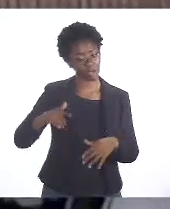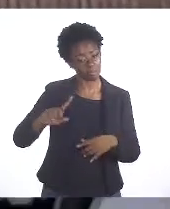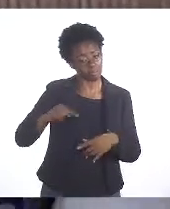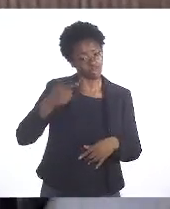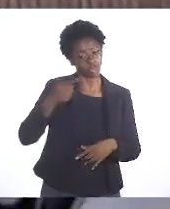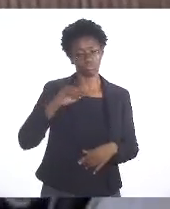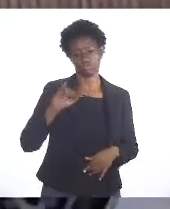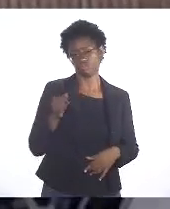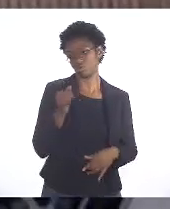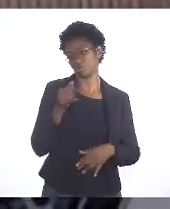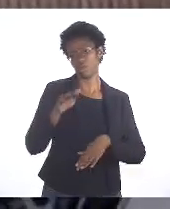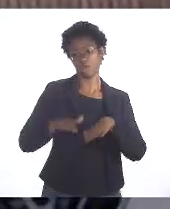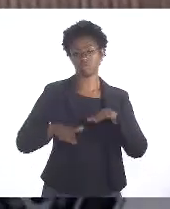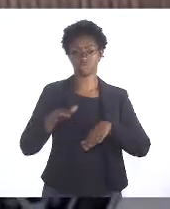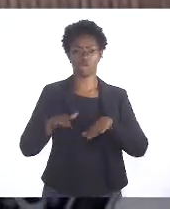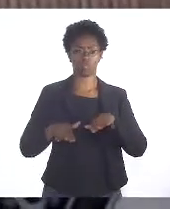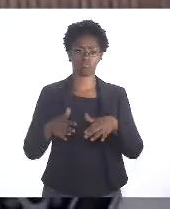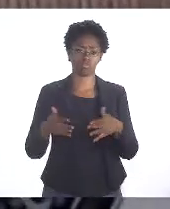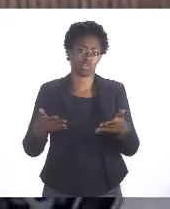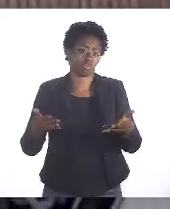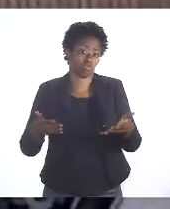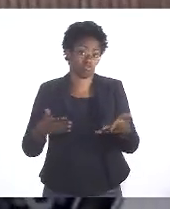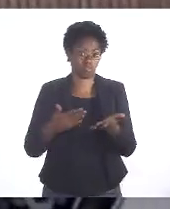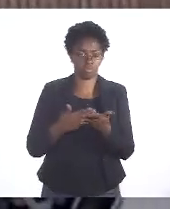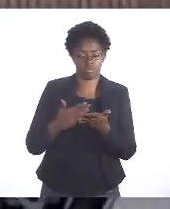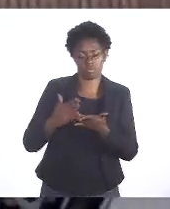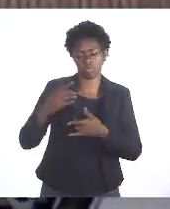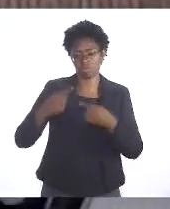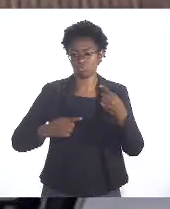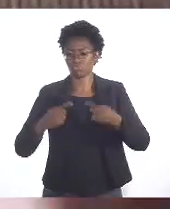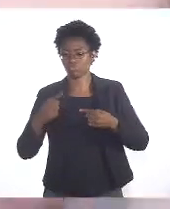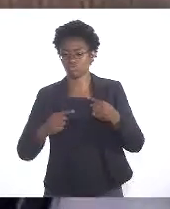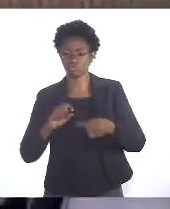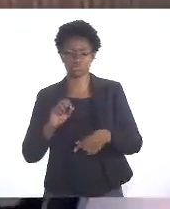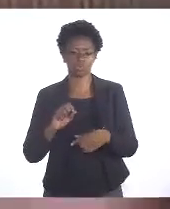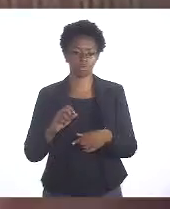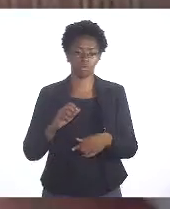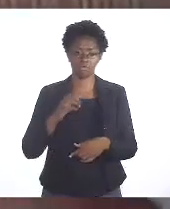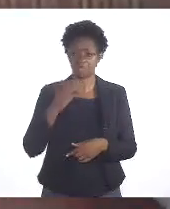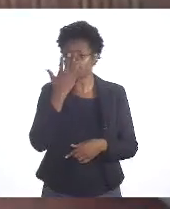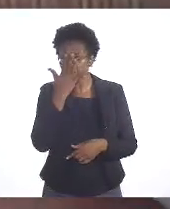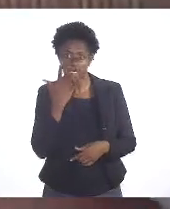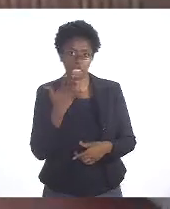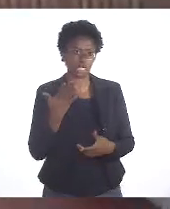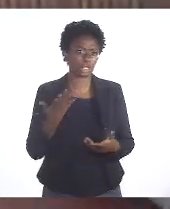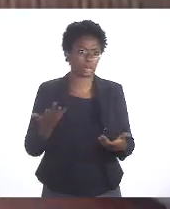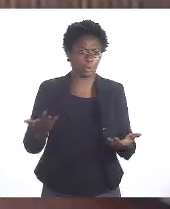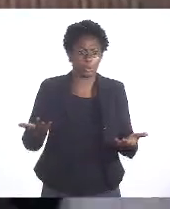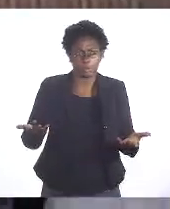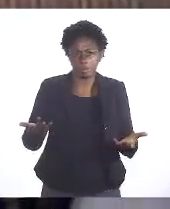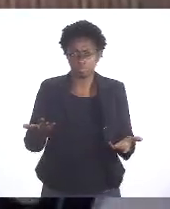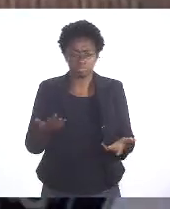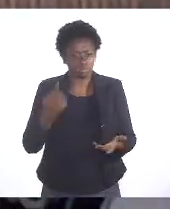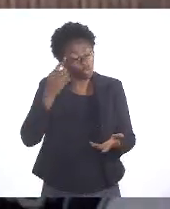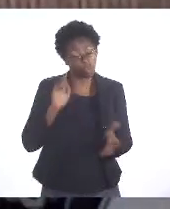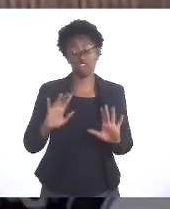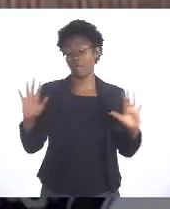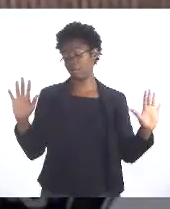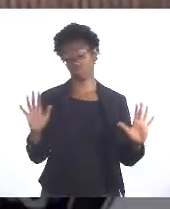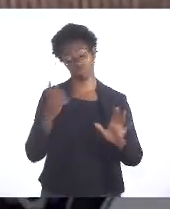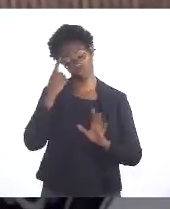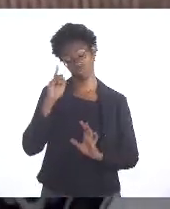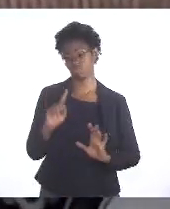janeiro, como inicialmente começou a se discutir, talvez fevereiro. Enfim,